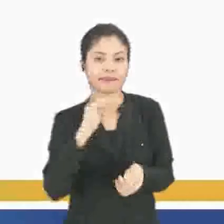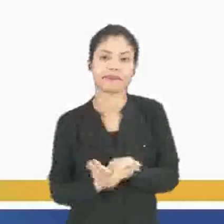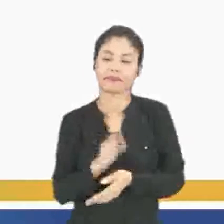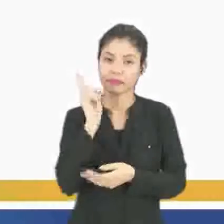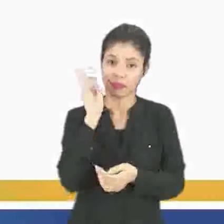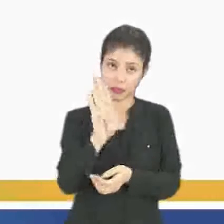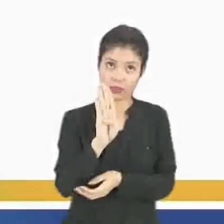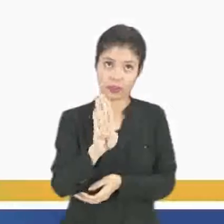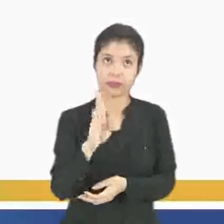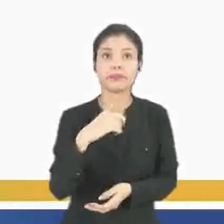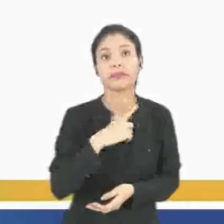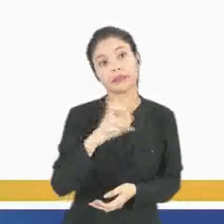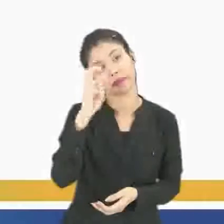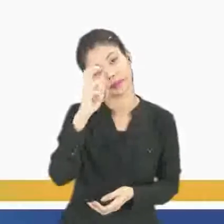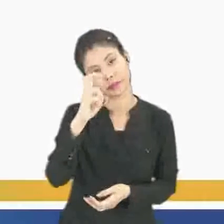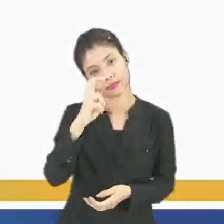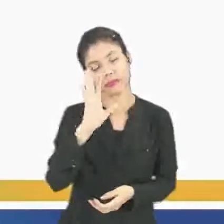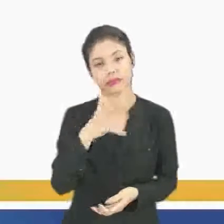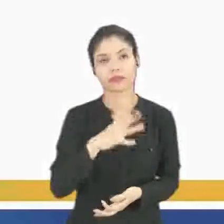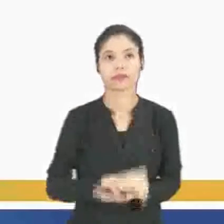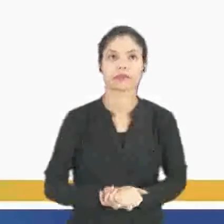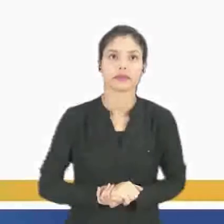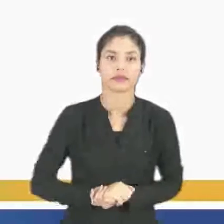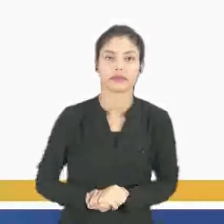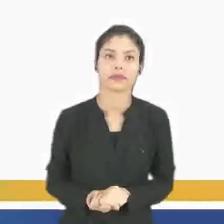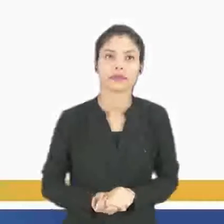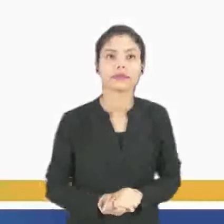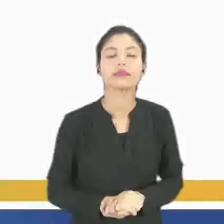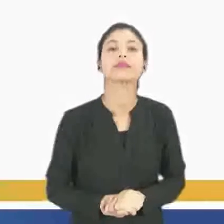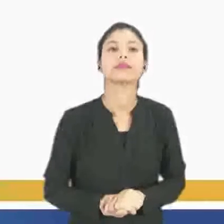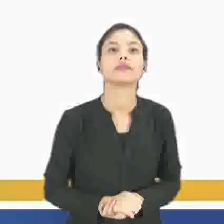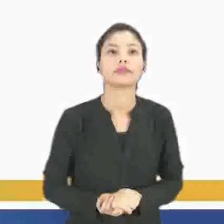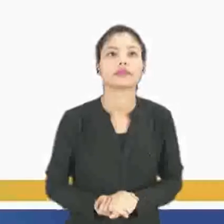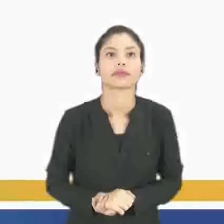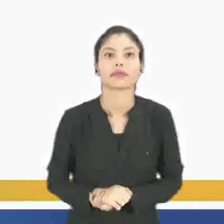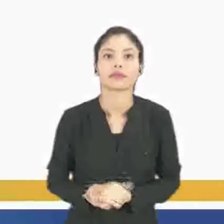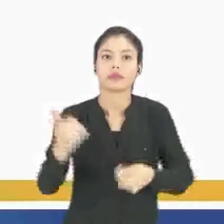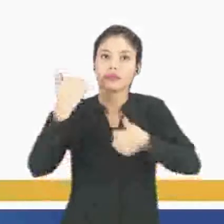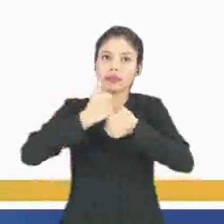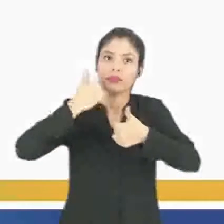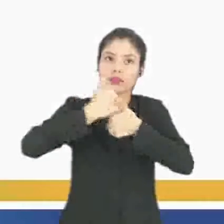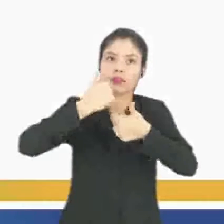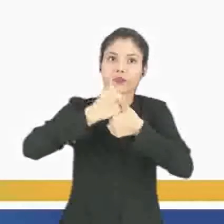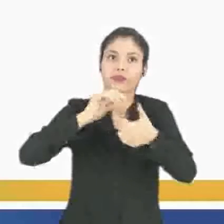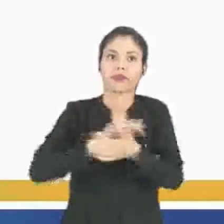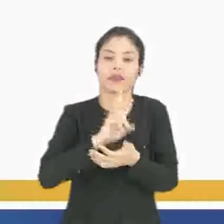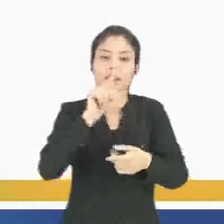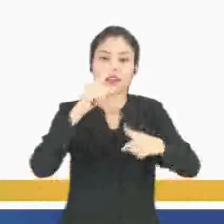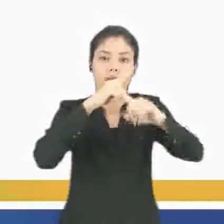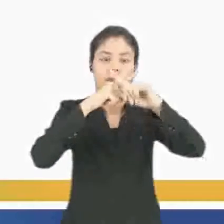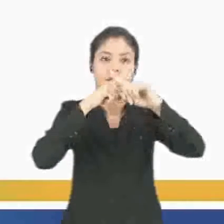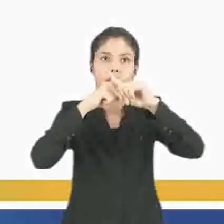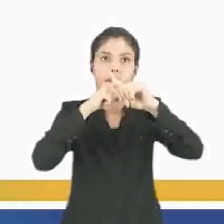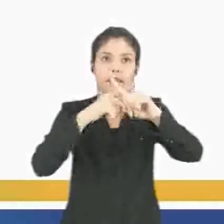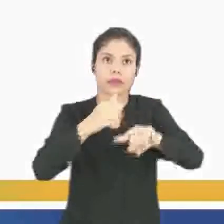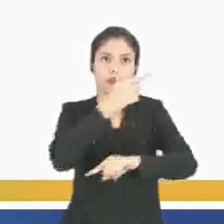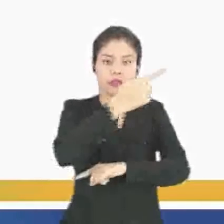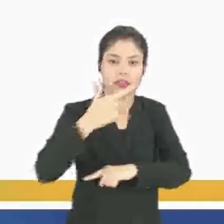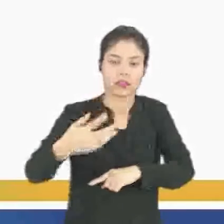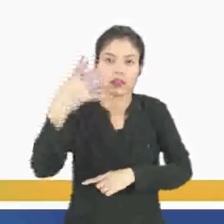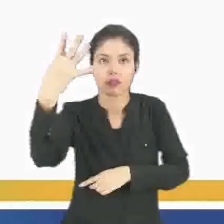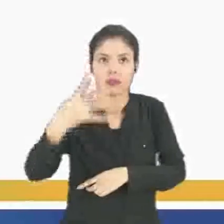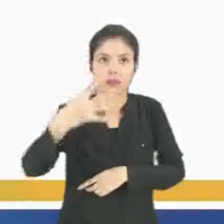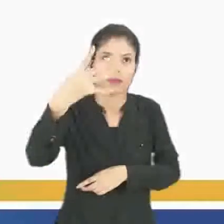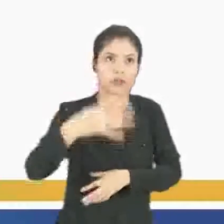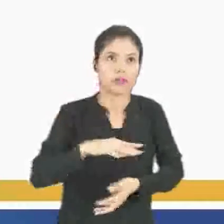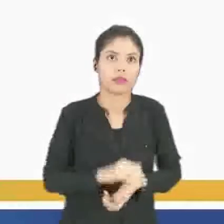de B eu tenho, que é justamente o 5, tá? Então, ao substituir, aqui vai multiplicar, ó, 2 vezes 2 é